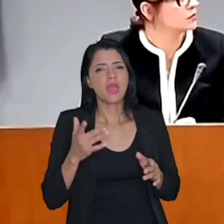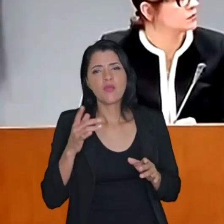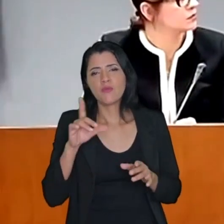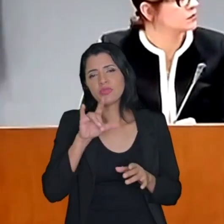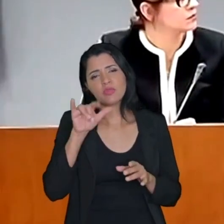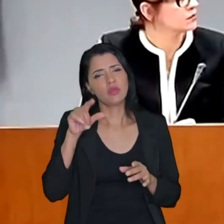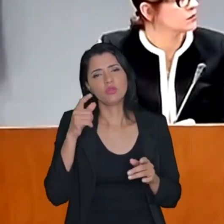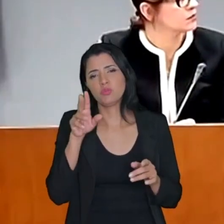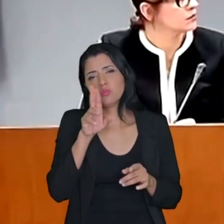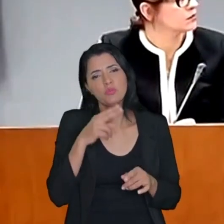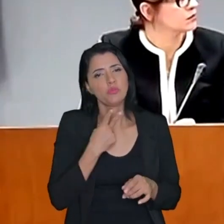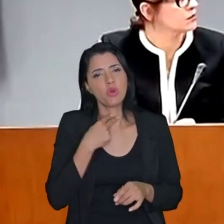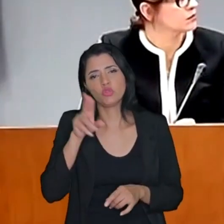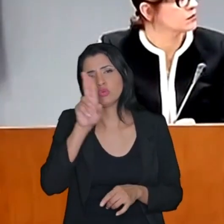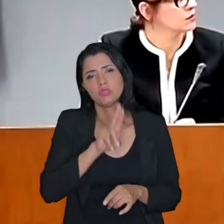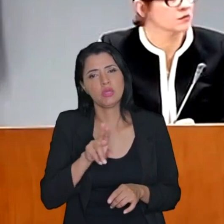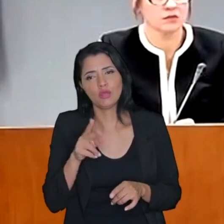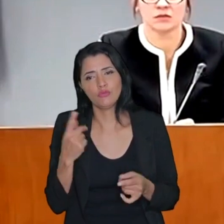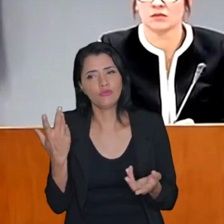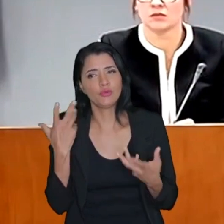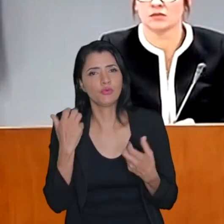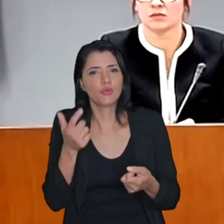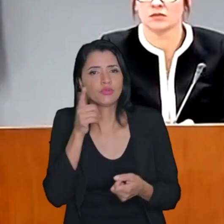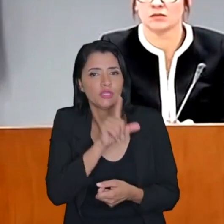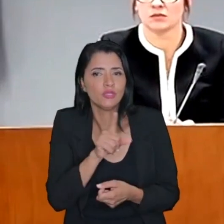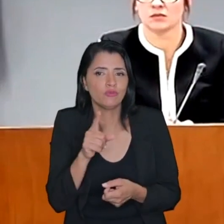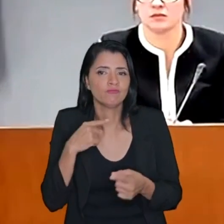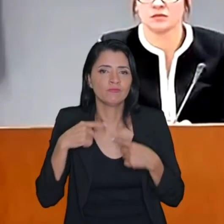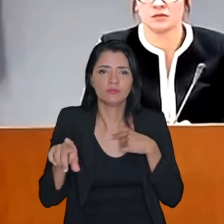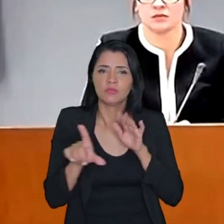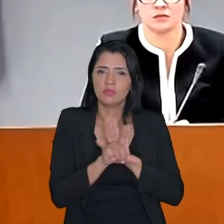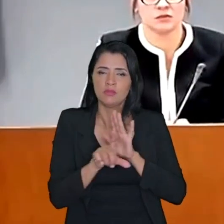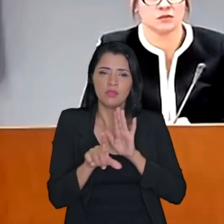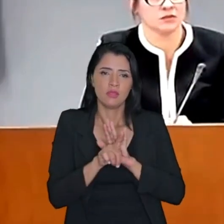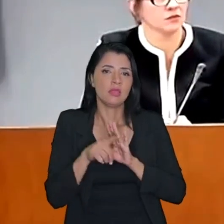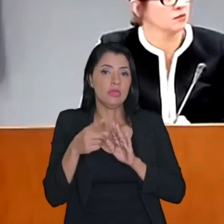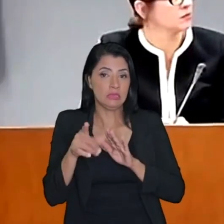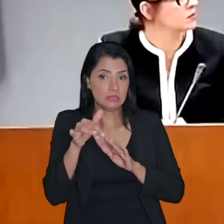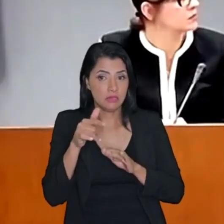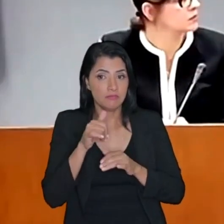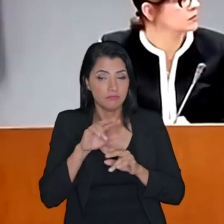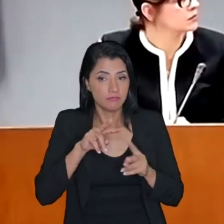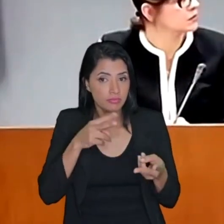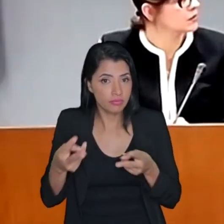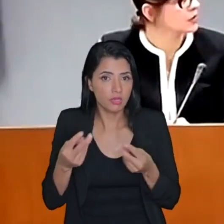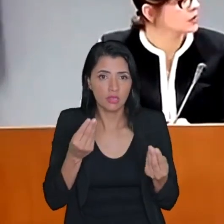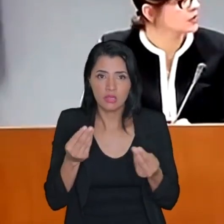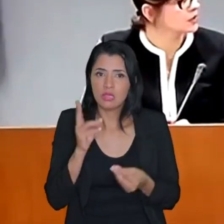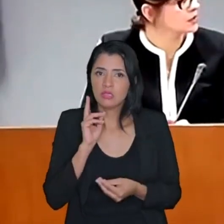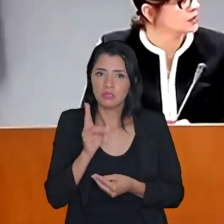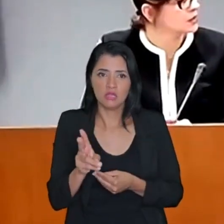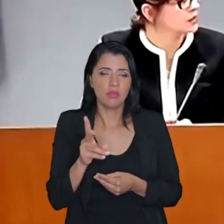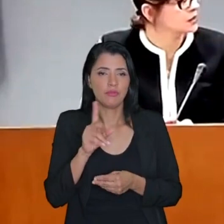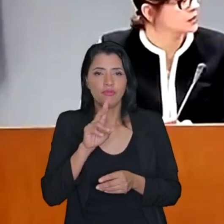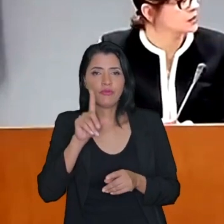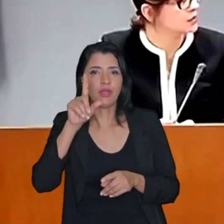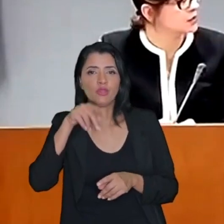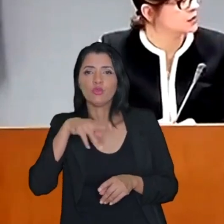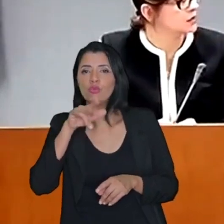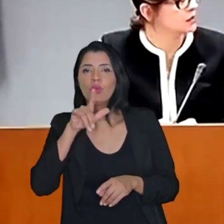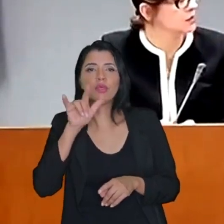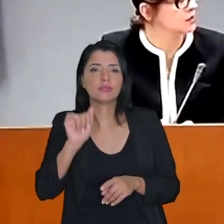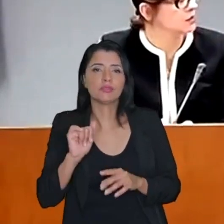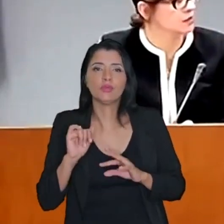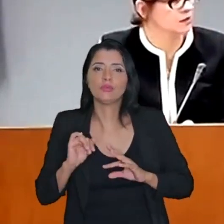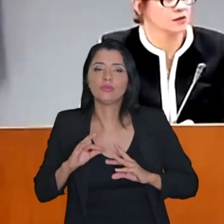os dados não podem ser usados, foram obtidos de forma ilícita. E aí se vê a repercussão. Isso nem sempre vai levar à anulação